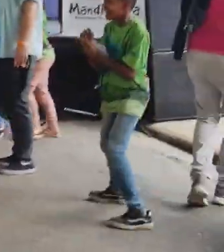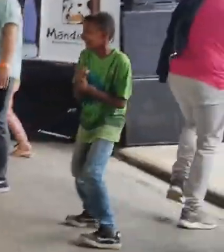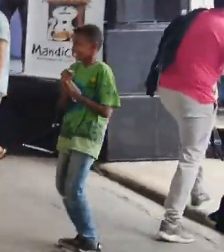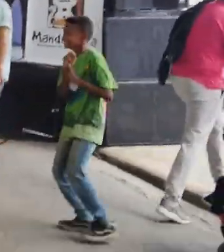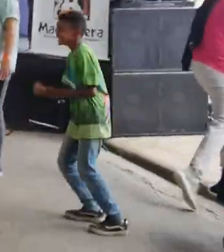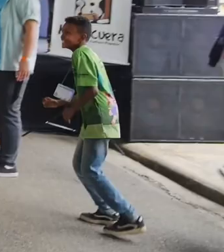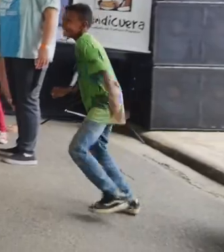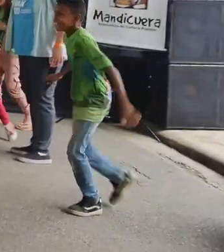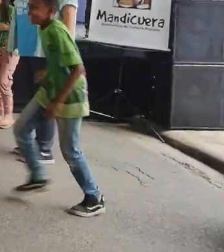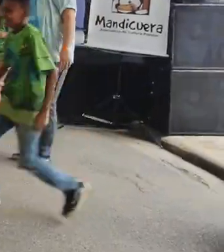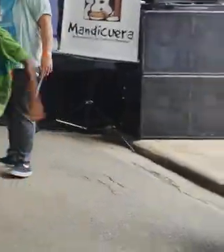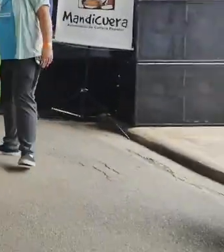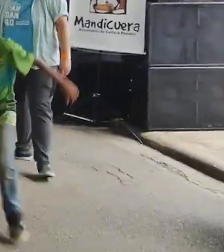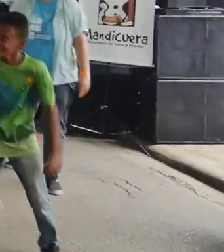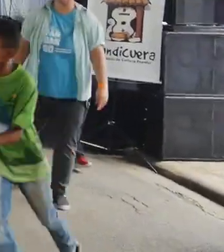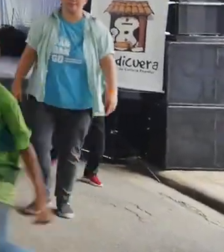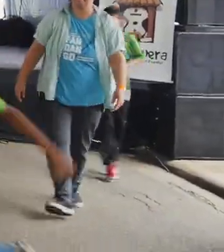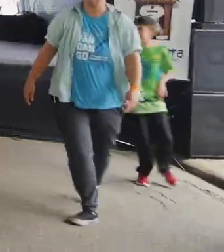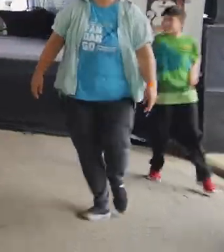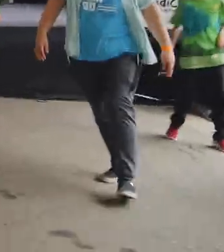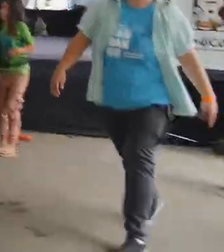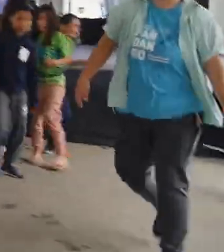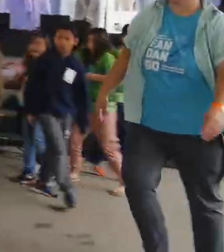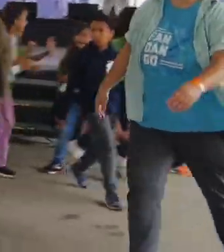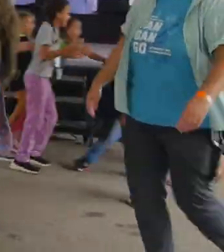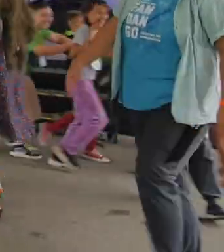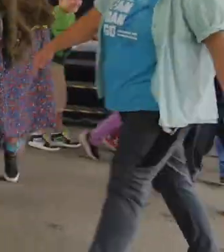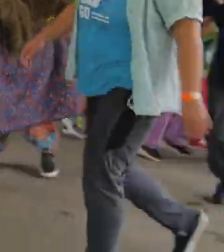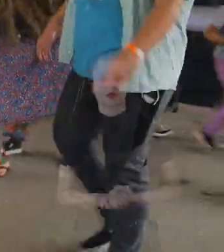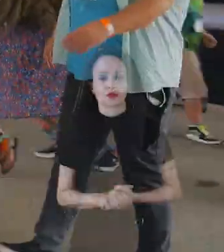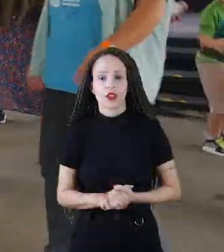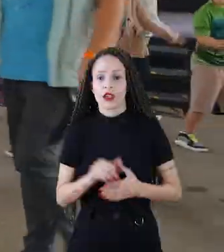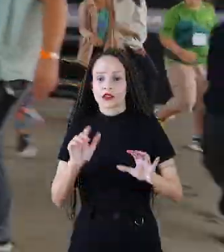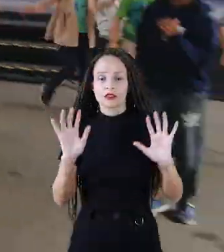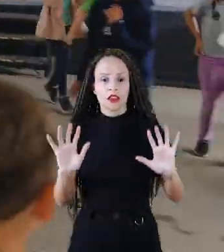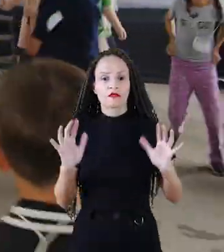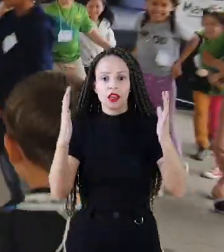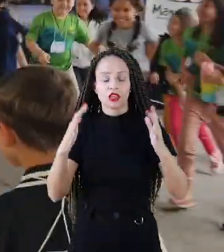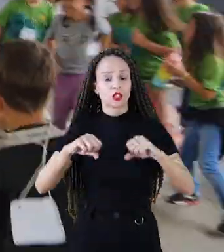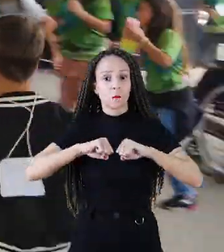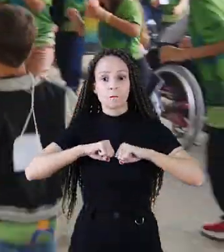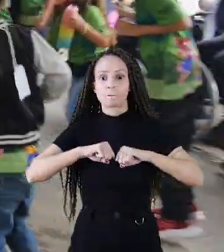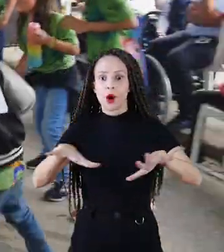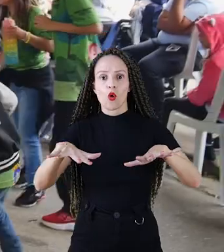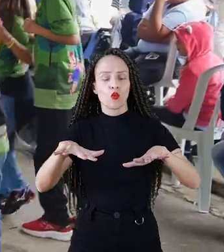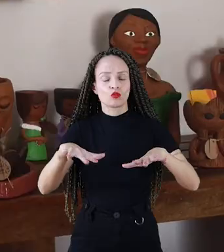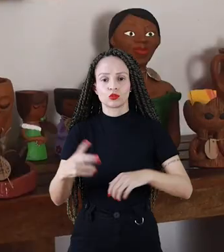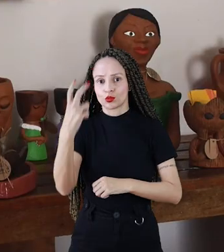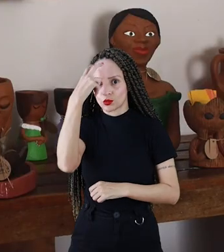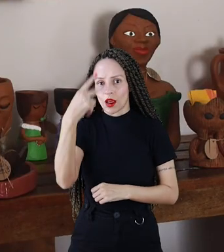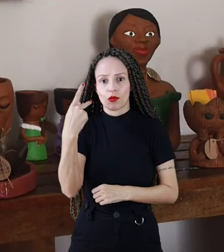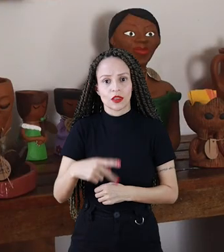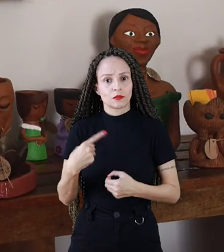apresentações pau de fita da bernúncia Tatiane pogel secretária da cultura e turismo de Adrian cultural aqui